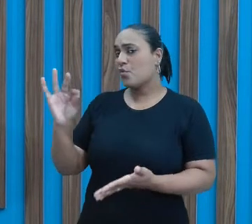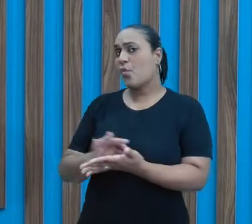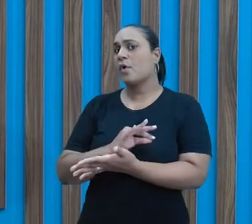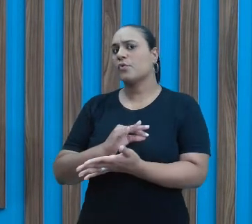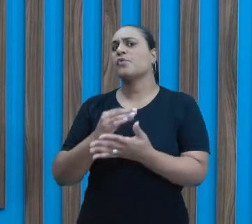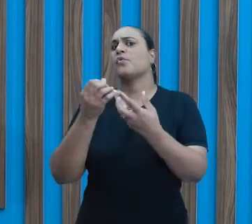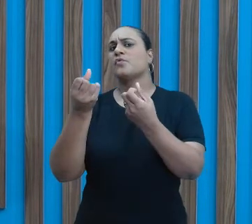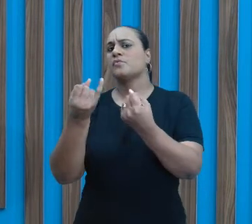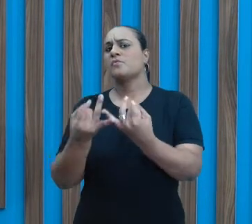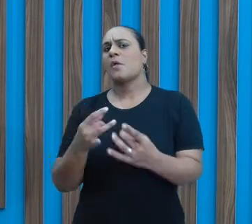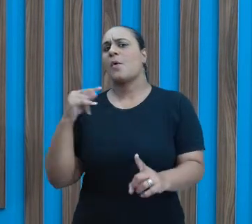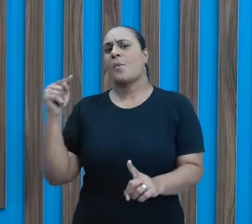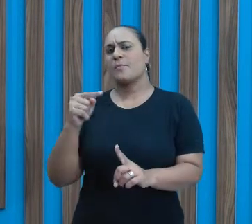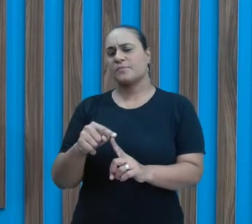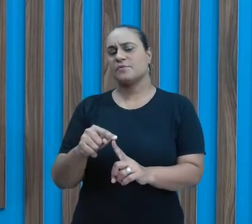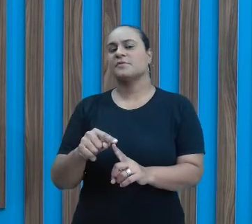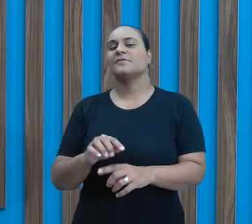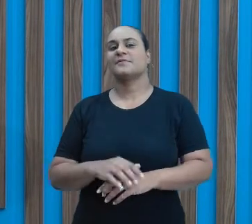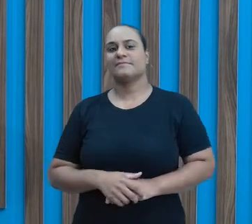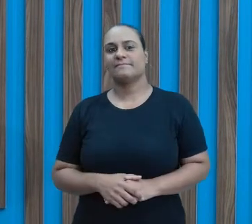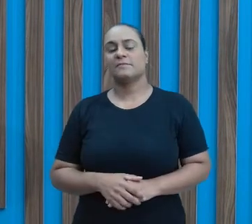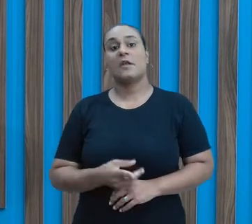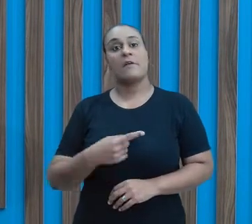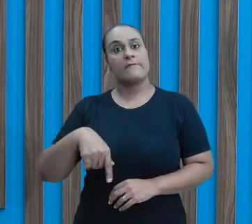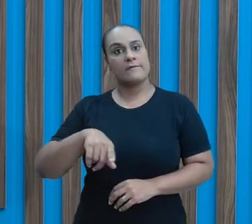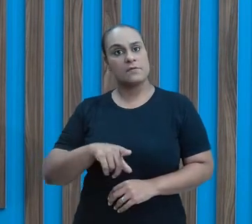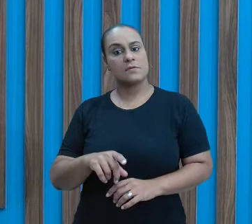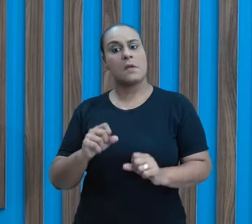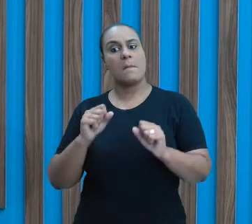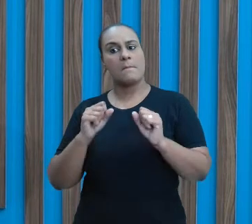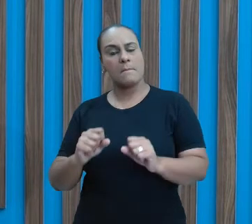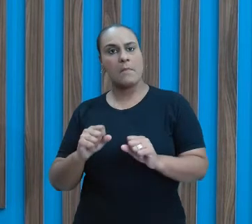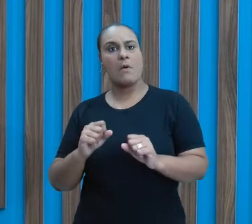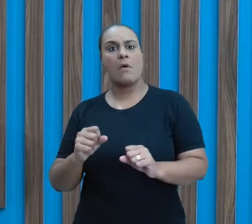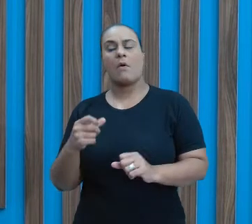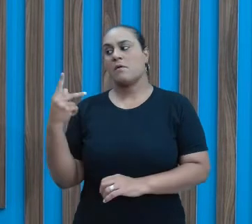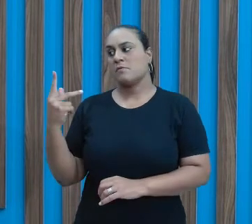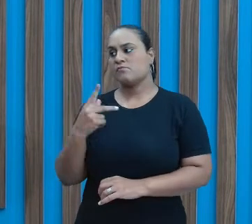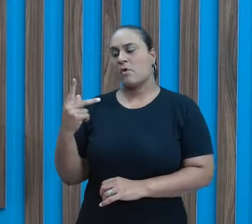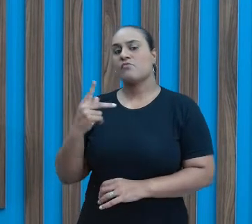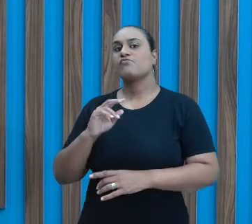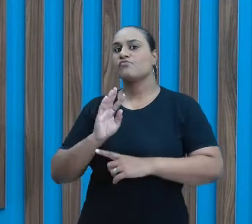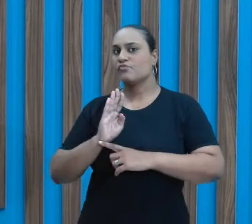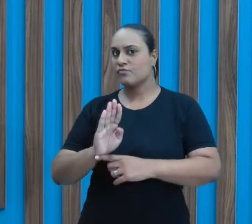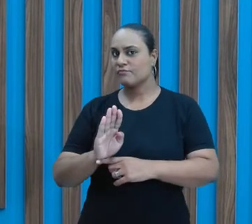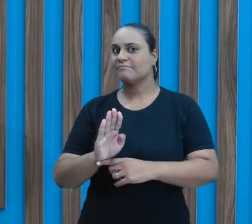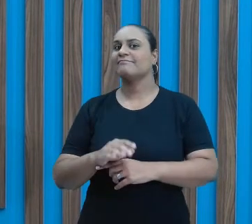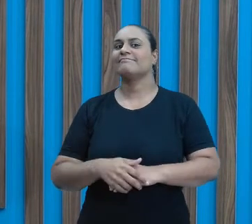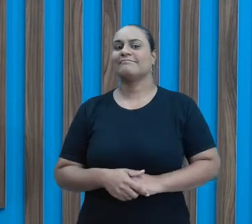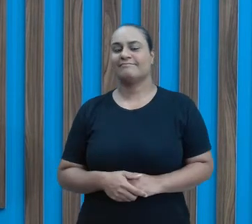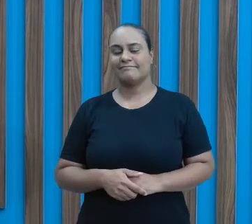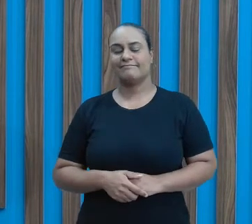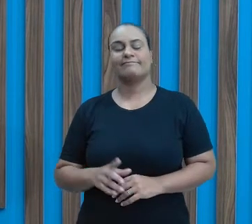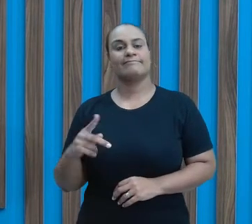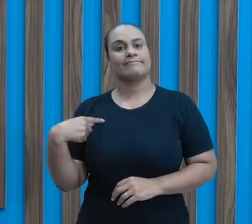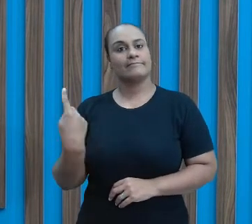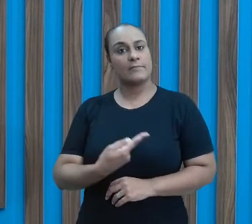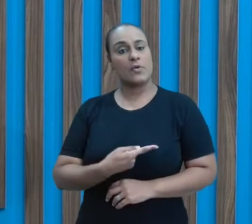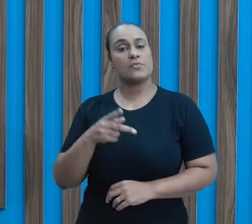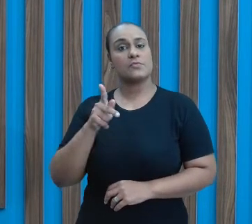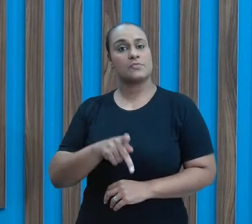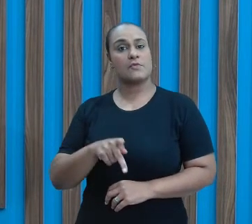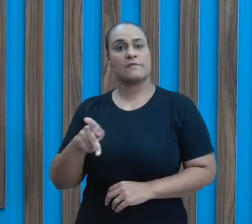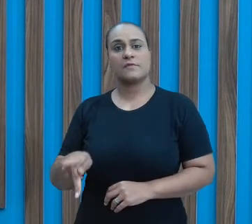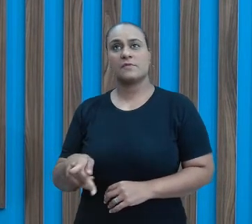que tem de novo e conte com a nossa ajuda e conte com a ajuda dos professores de vocês, na escola de vocês. Nós, professores, ficamos